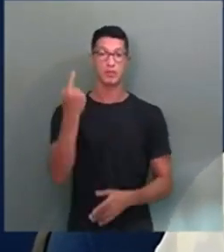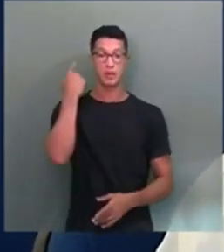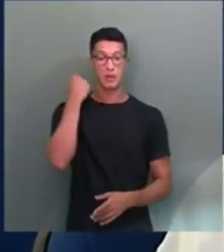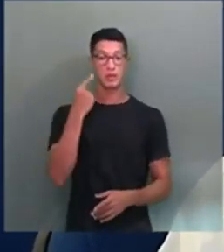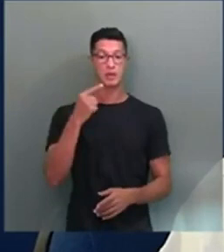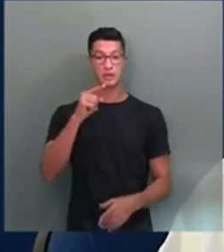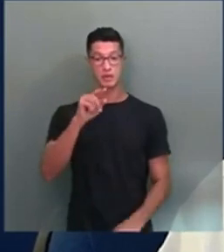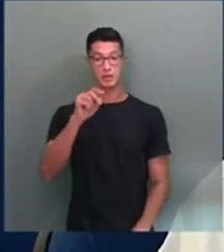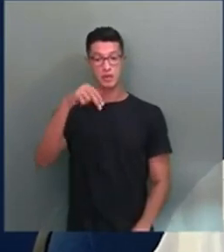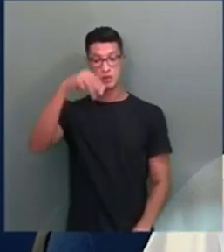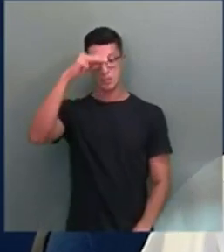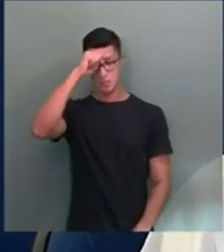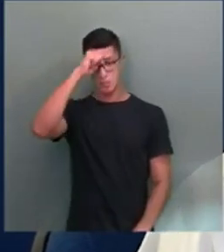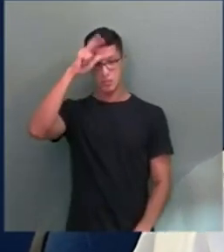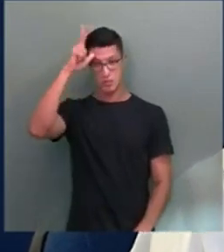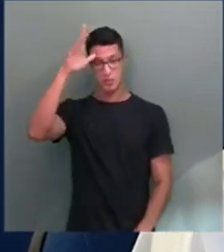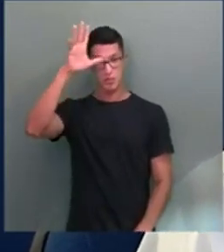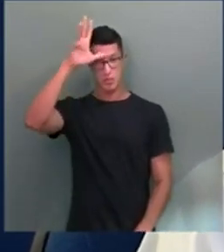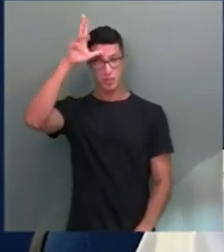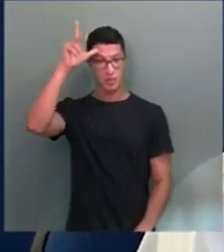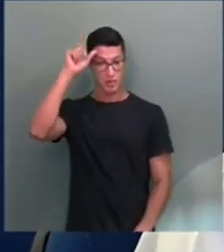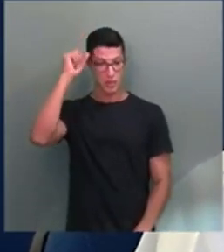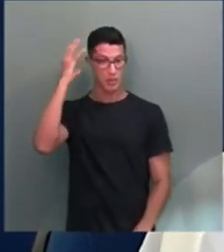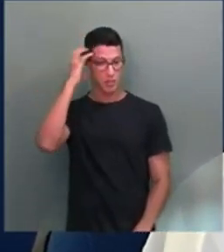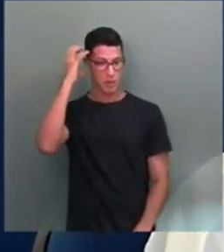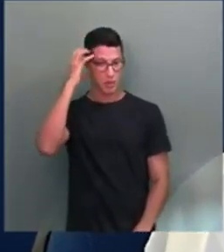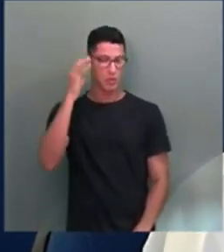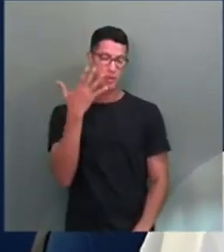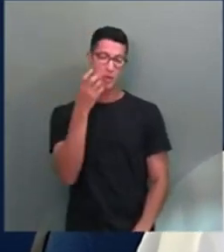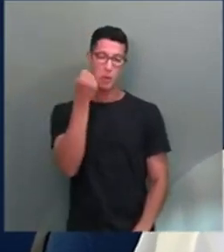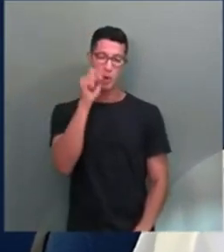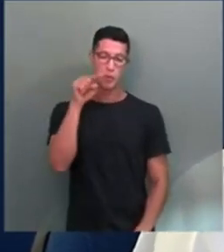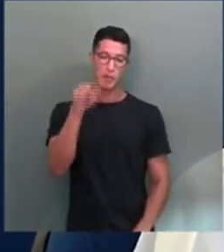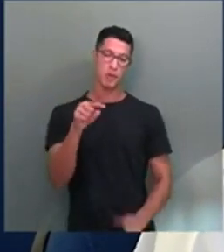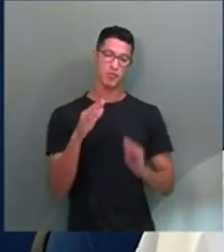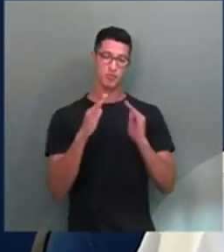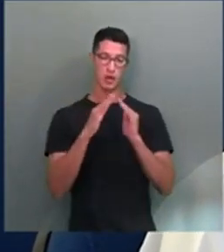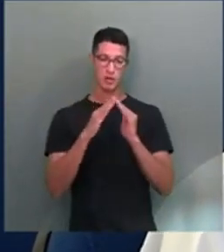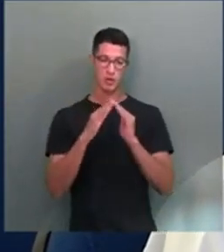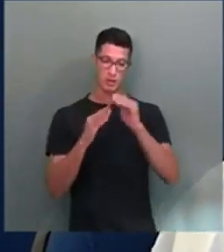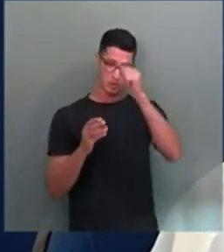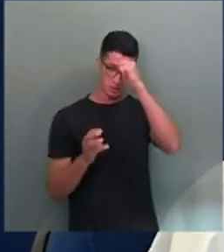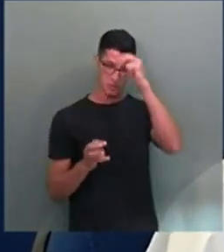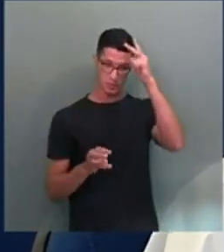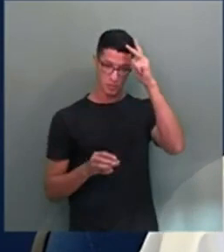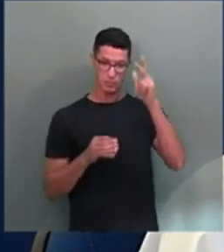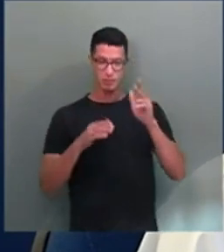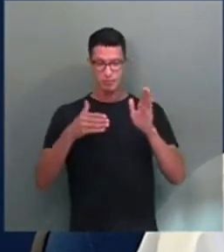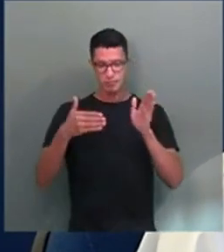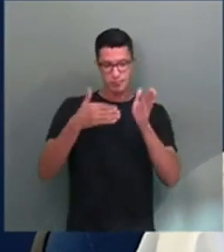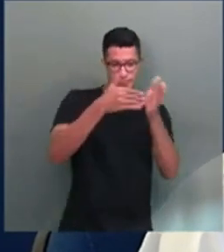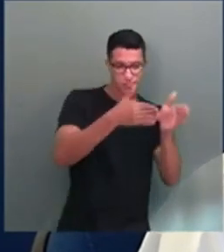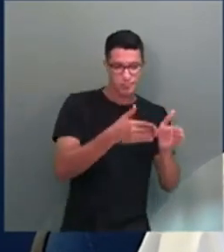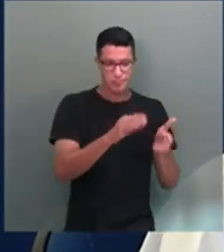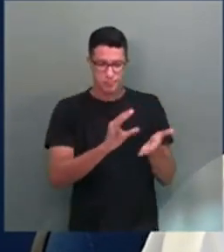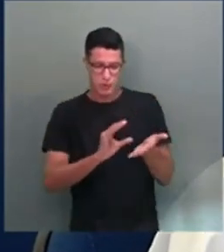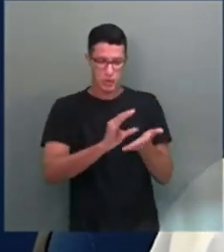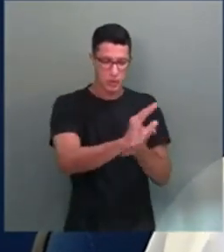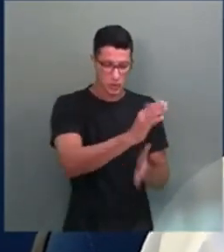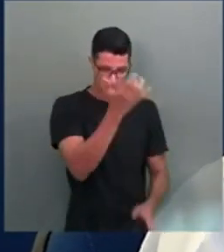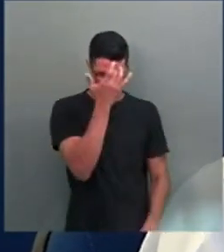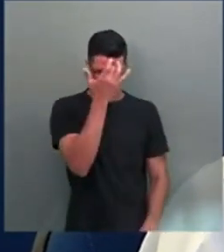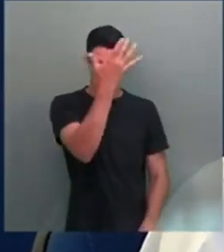do Norte, município de Mato Grosso, com cerca de 8 mil habitantes. A Prefeitura recorreu à série Orçamento